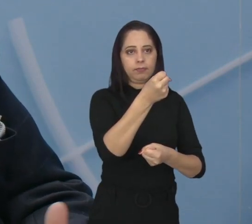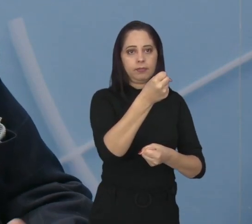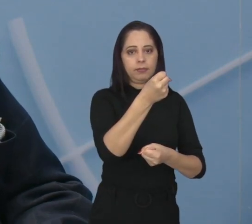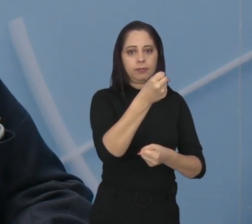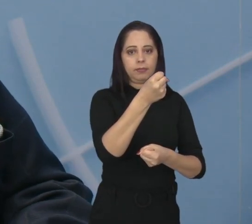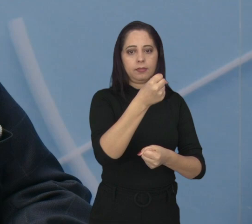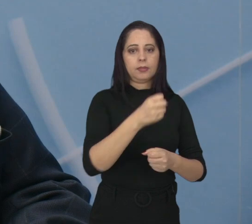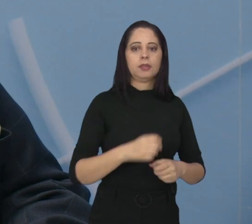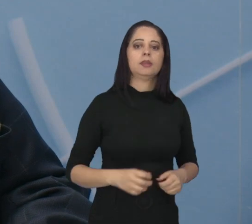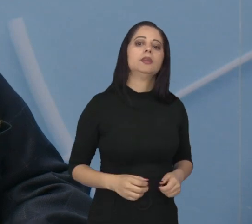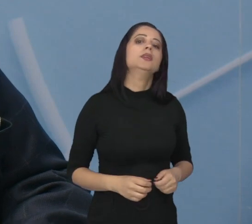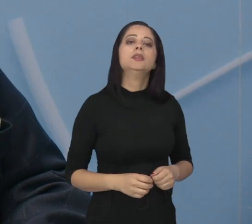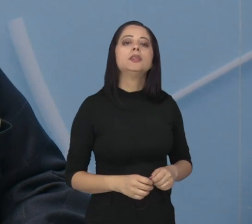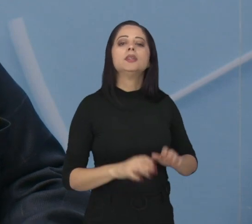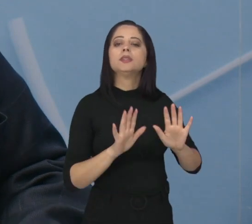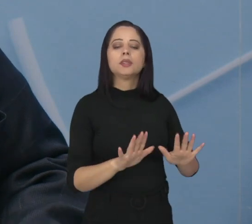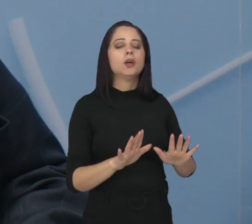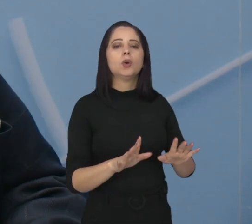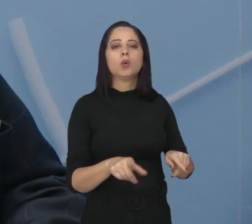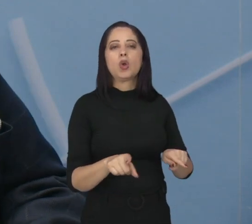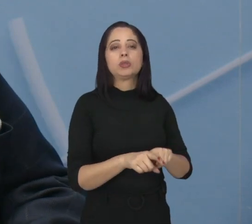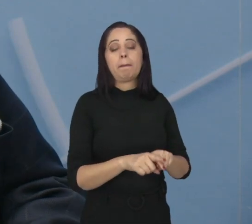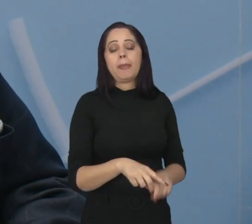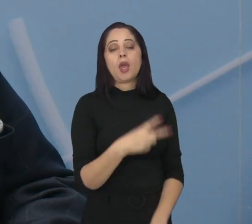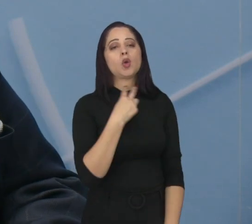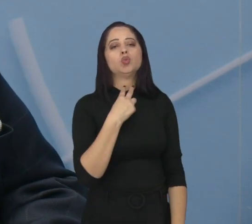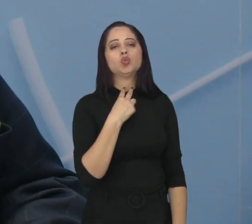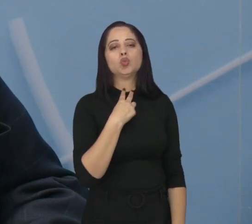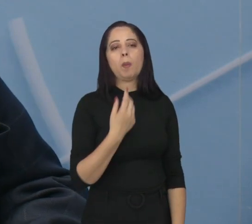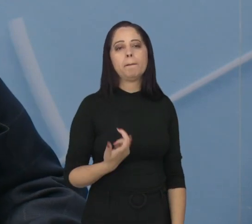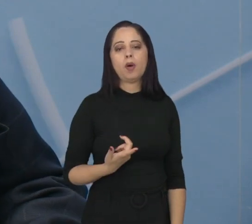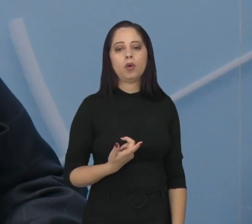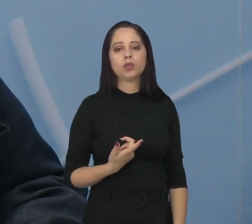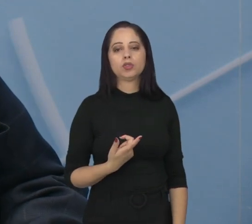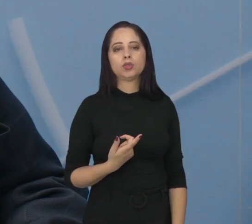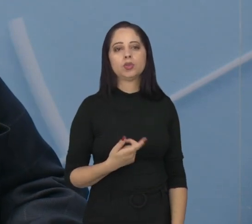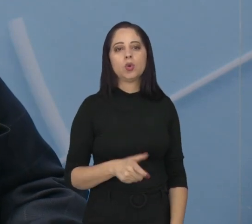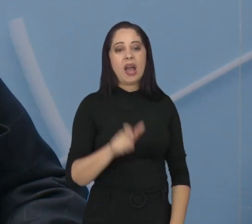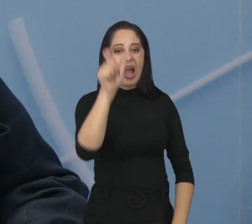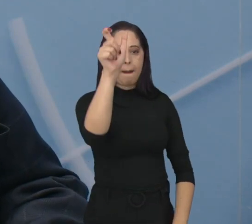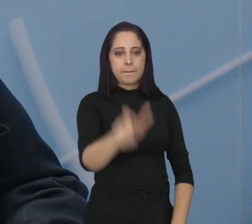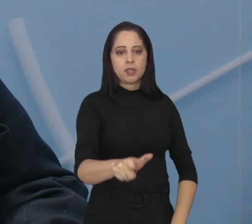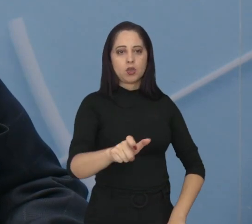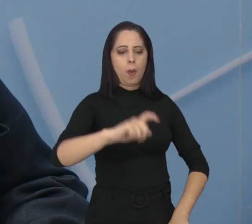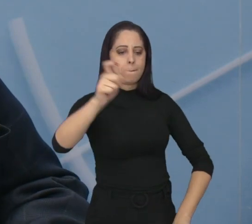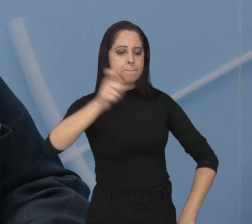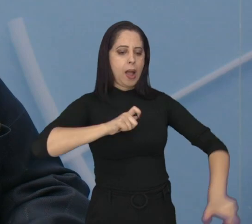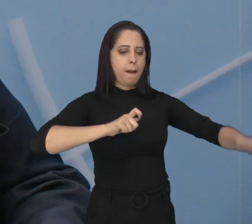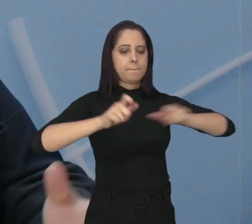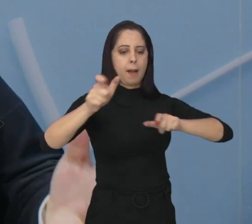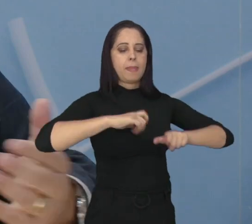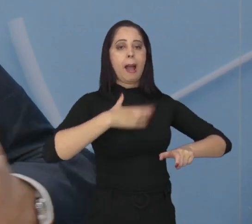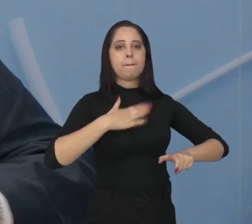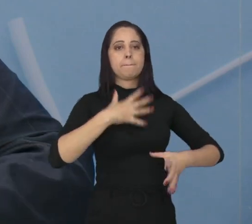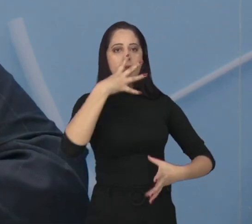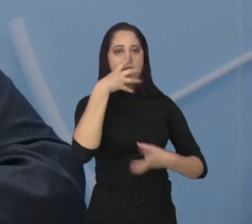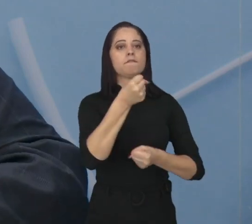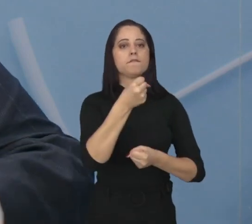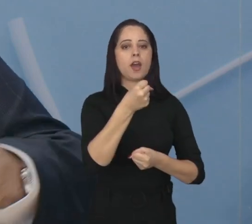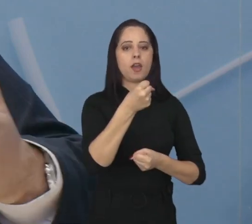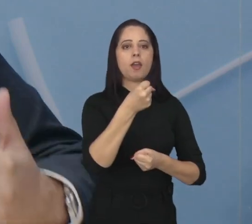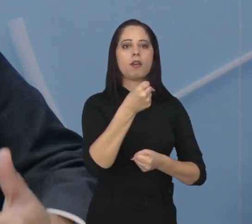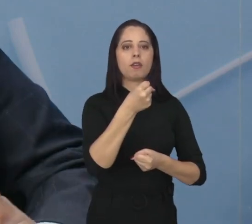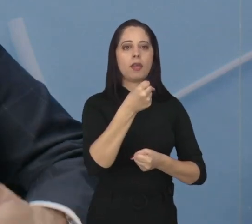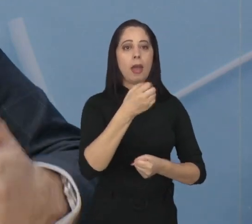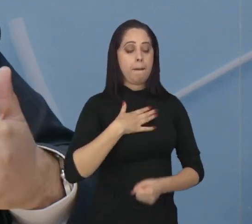eu eventualmente acredito. E eu também não posso tolerar que alguém critique aquilo que eu acredito sem vir conhecer